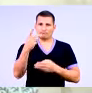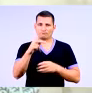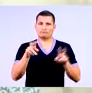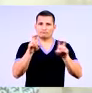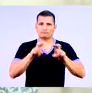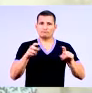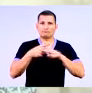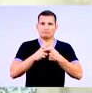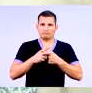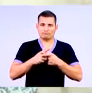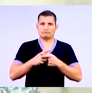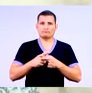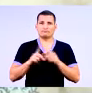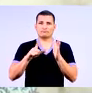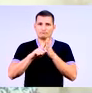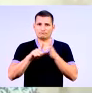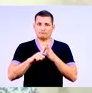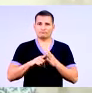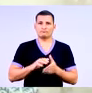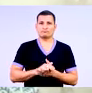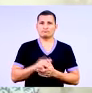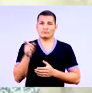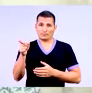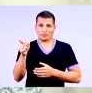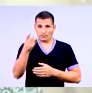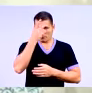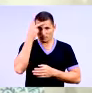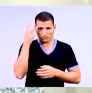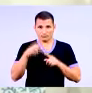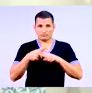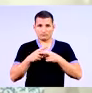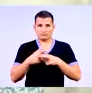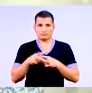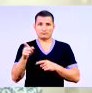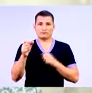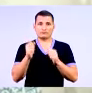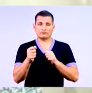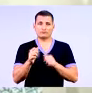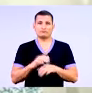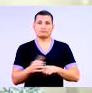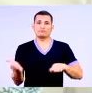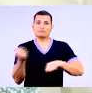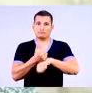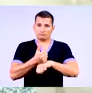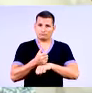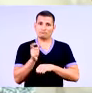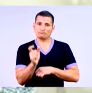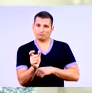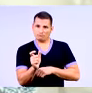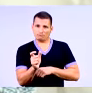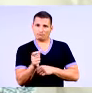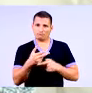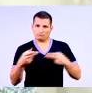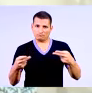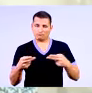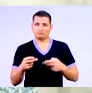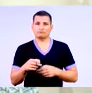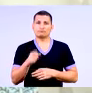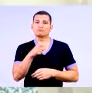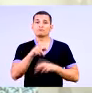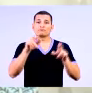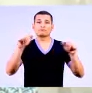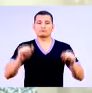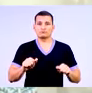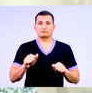uma assistência técnica, essa pessoa que está consertando, ela pode substituir uma peça, ela pode danificar e você nunca vai